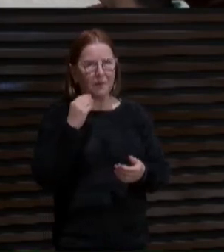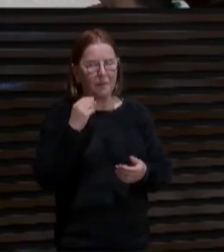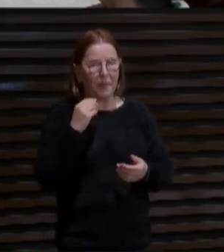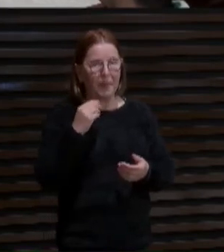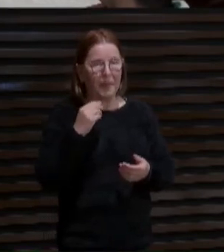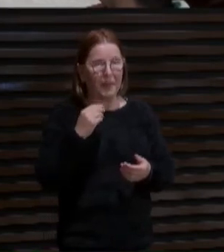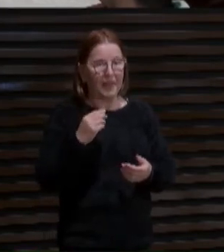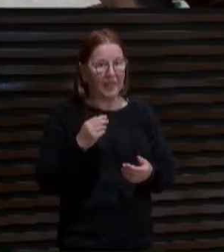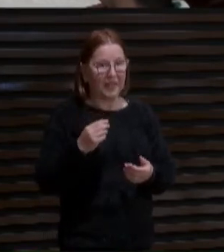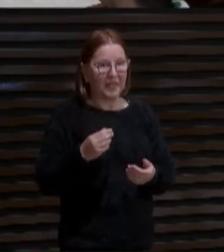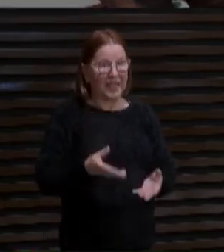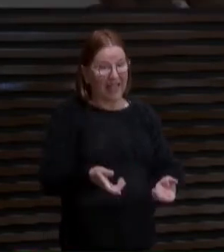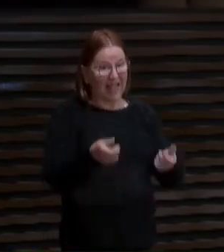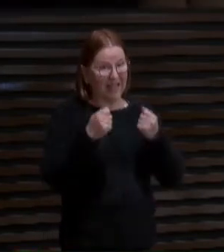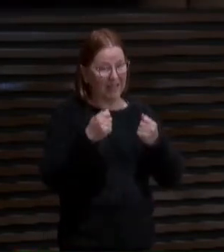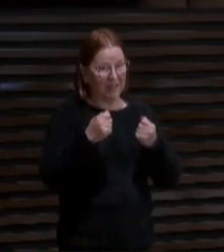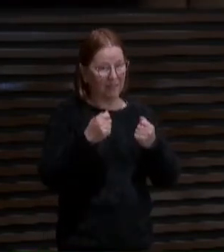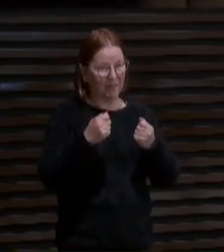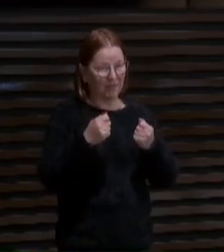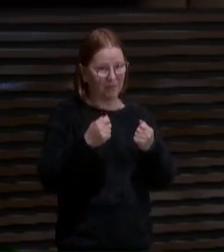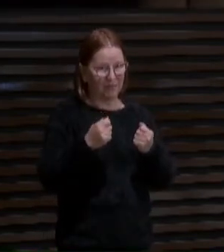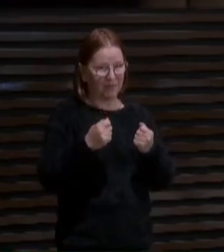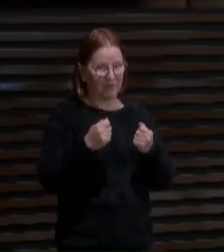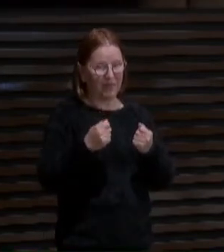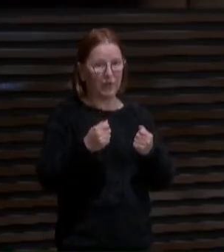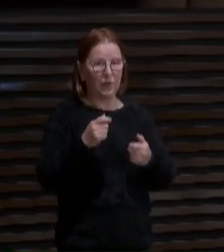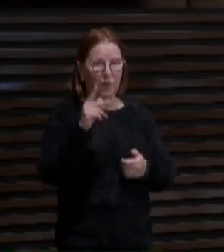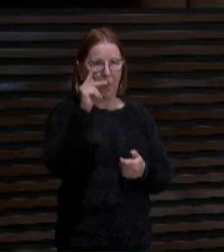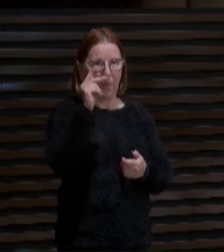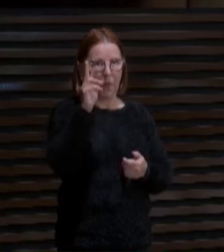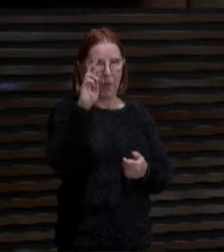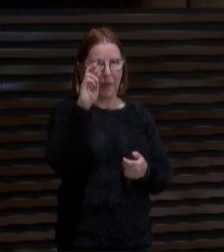se vocês não tô lendo boletim não se vocês